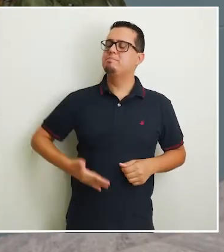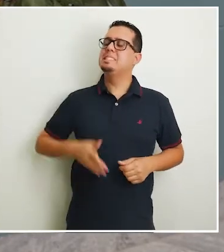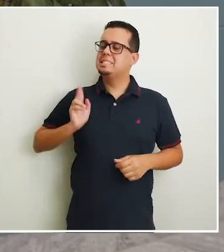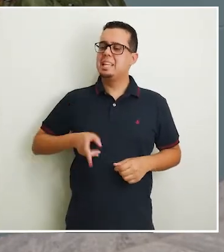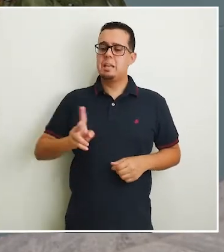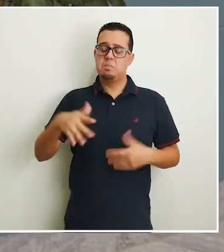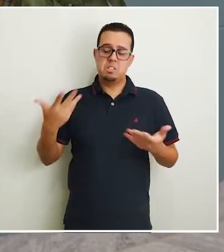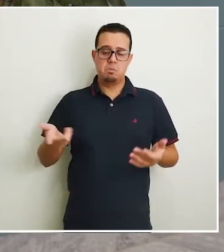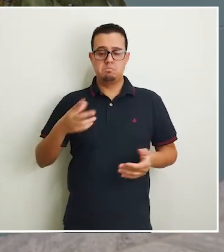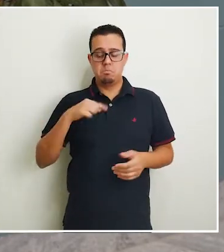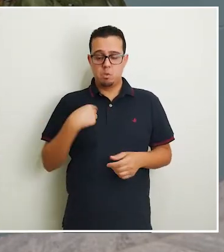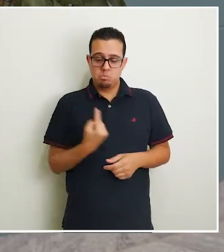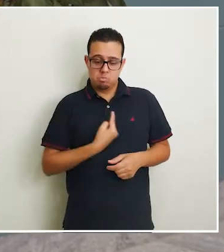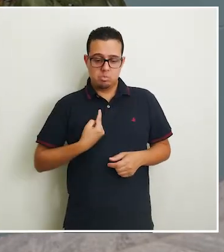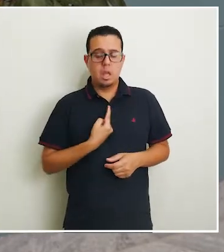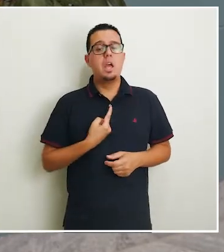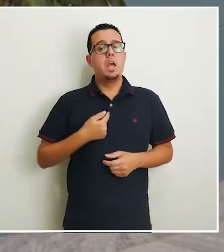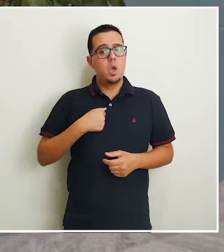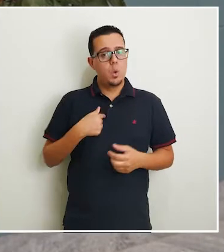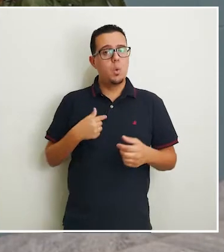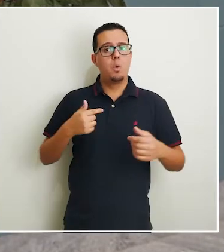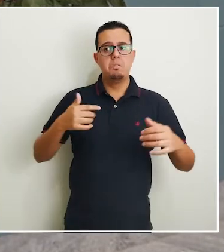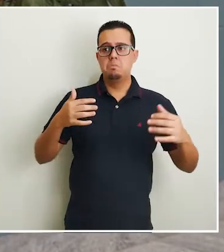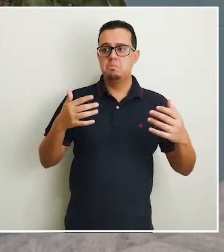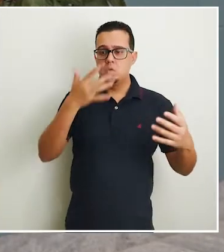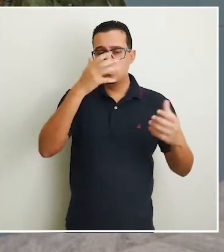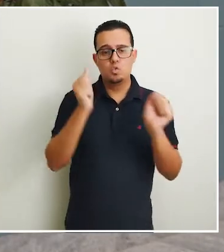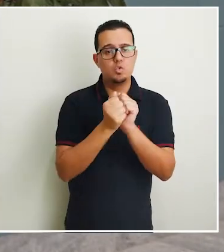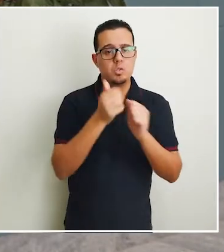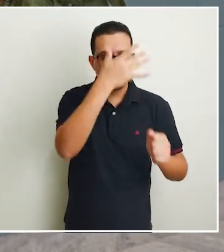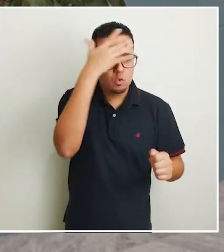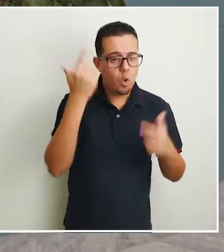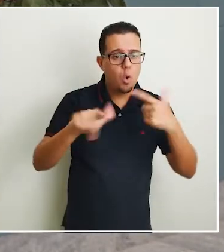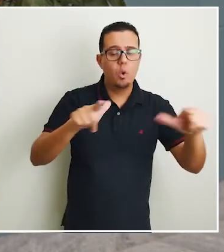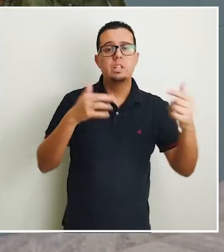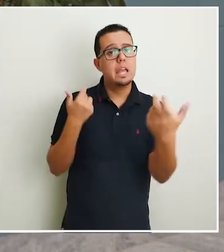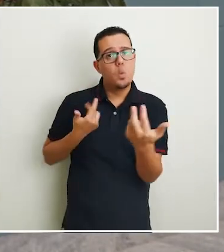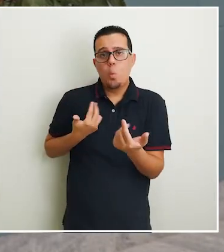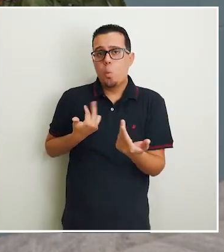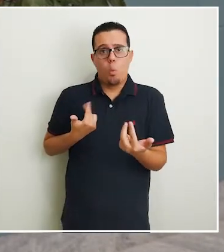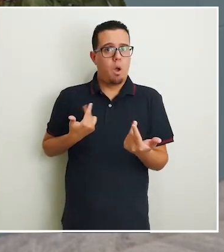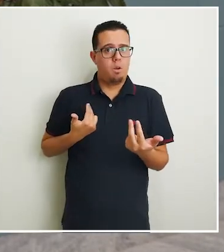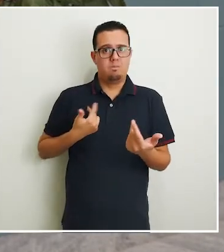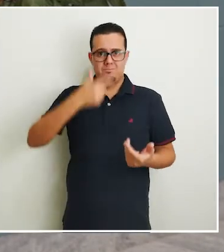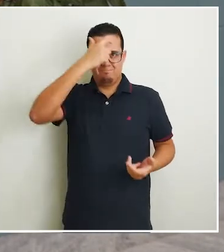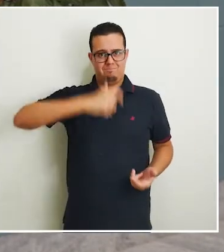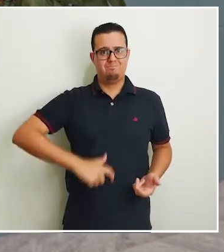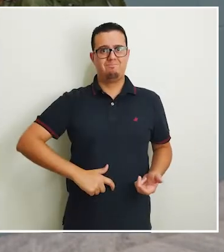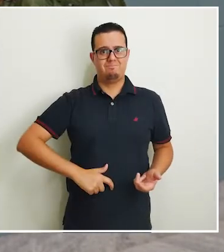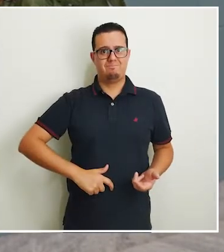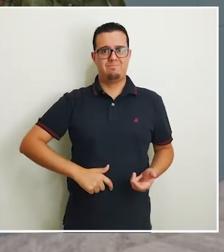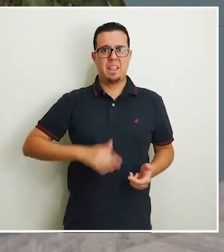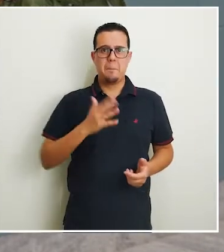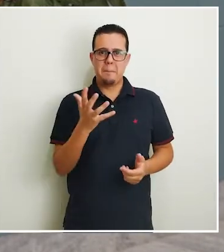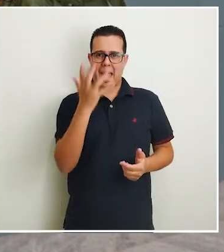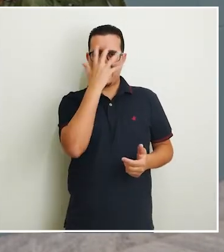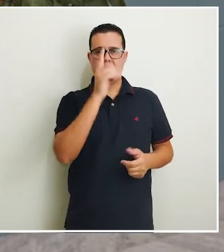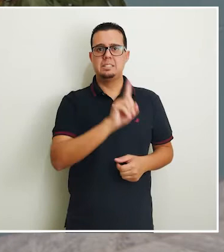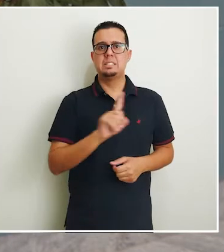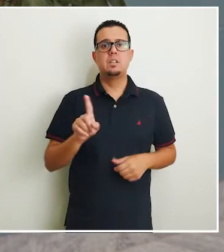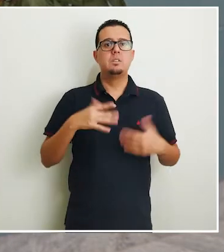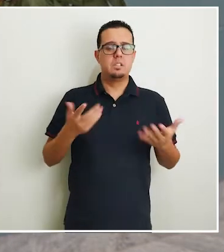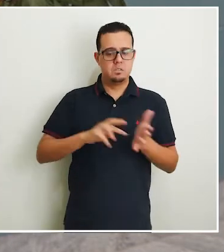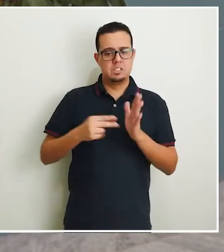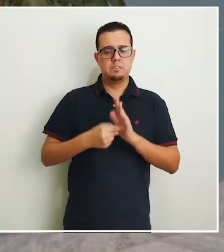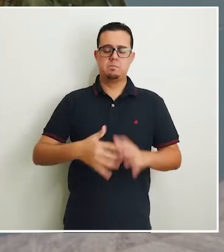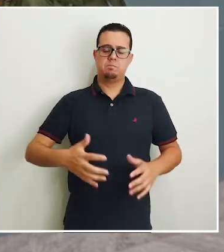em todo o tempo. Em espírito e em verdade é todo o ser voltado para adorar a